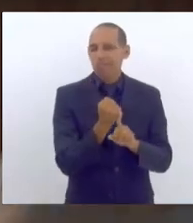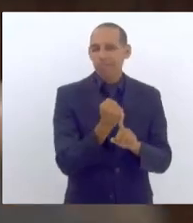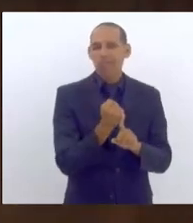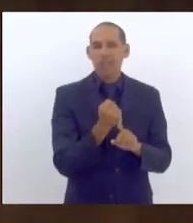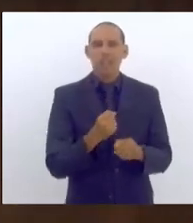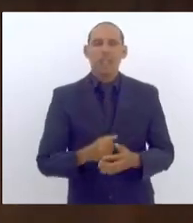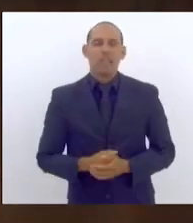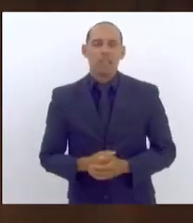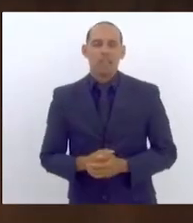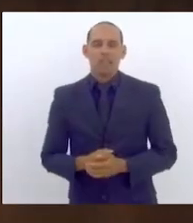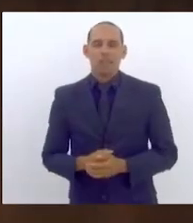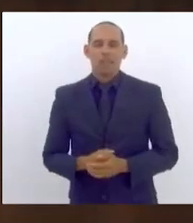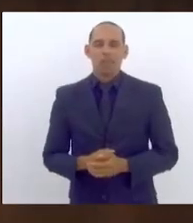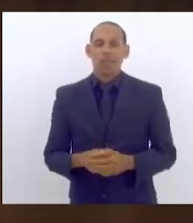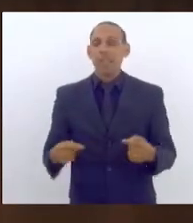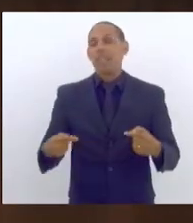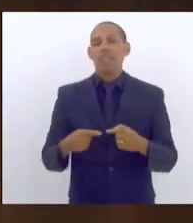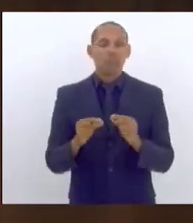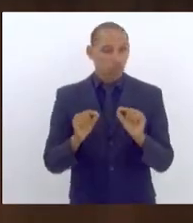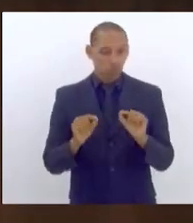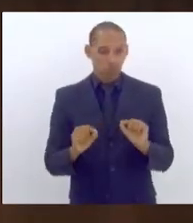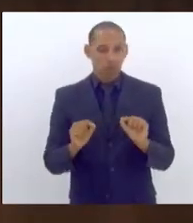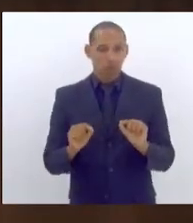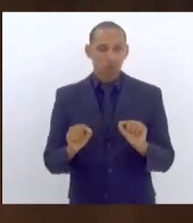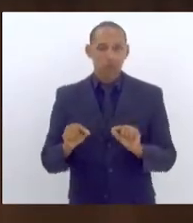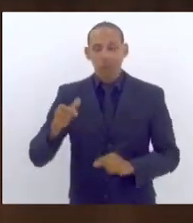estão diretamente ligados à